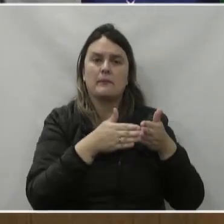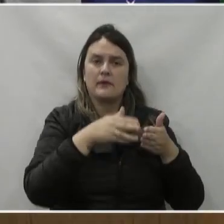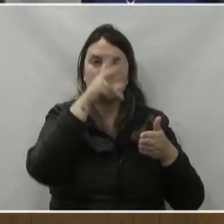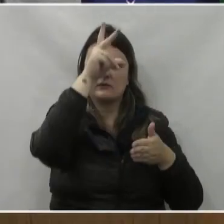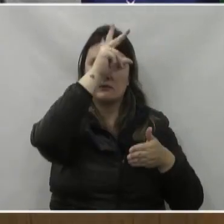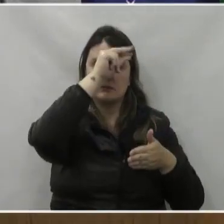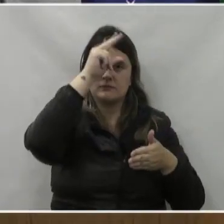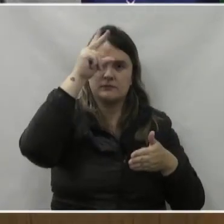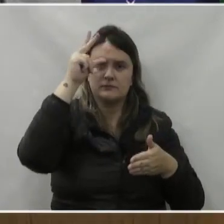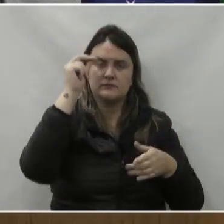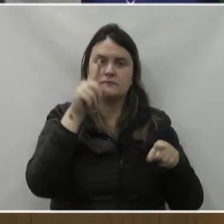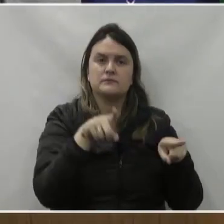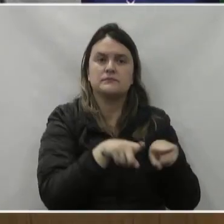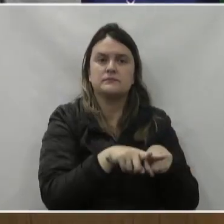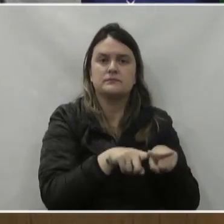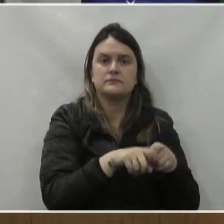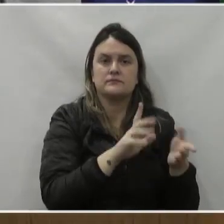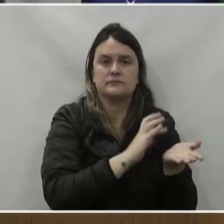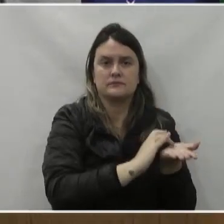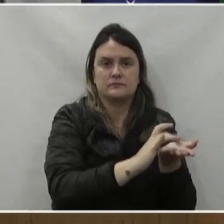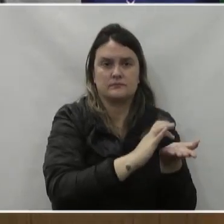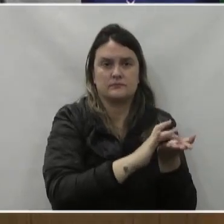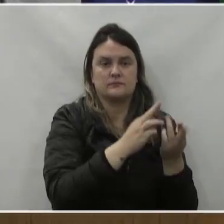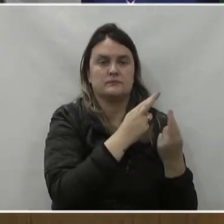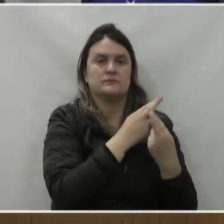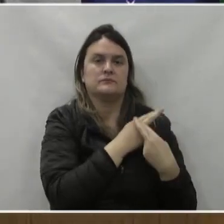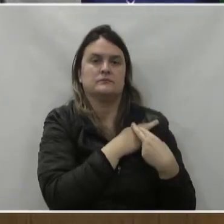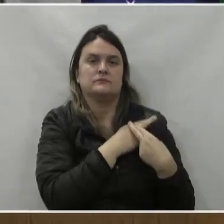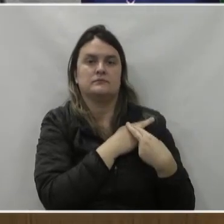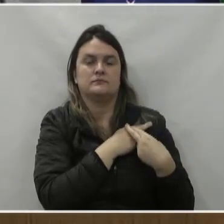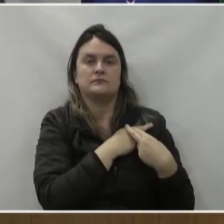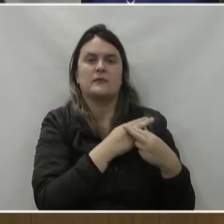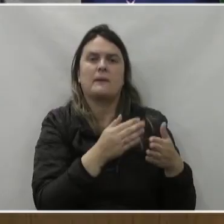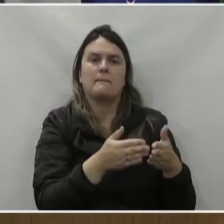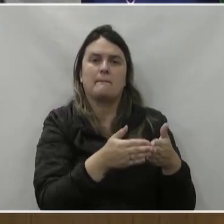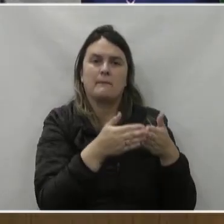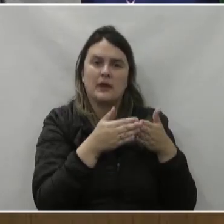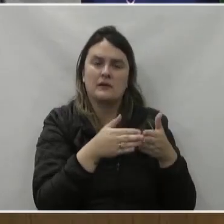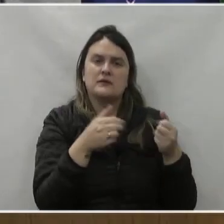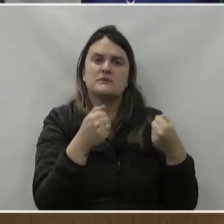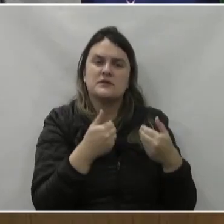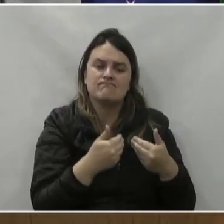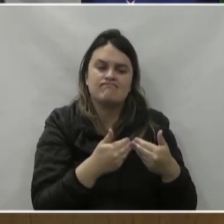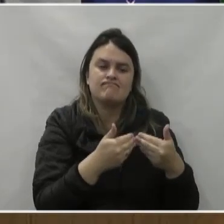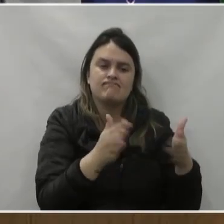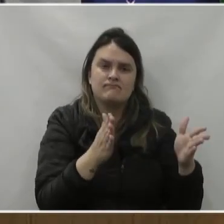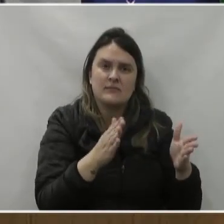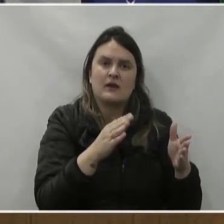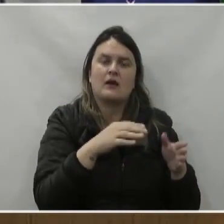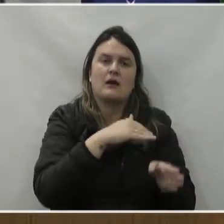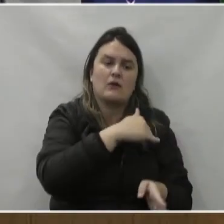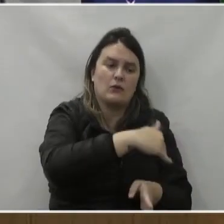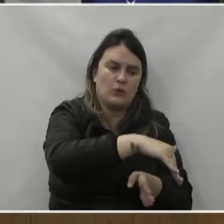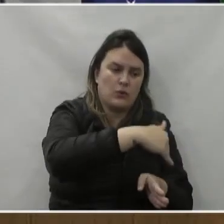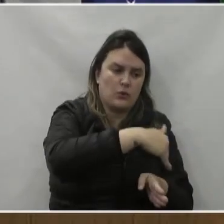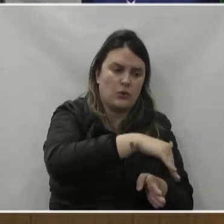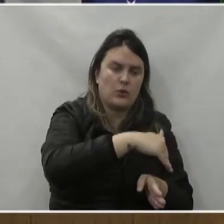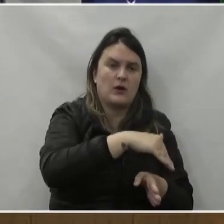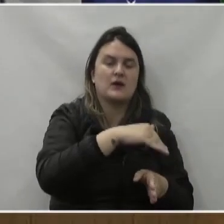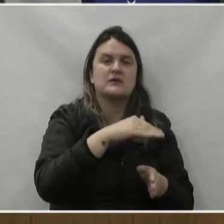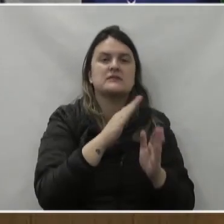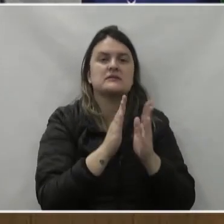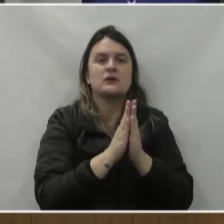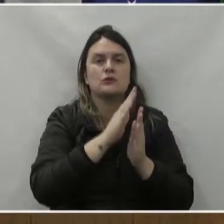Executivo Municipal, por meio da secretaria competente, solicita-se a abertura e manutenção da rua São